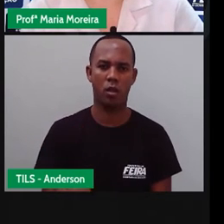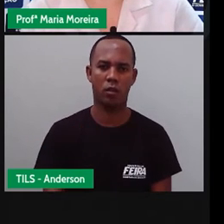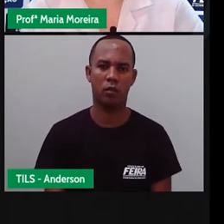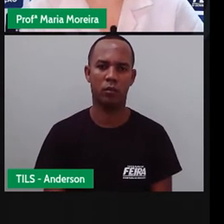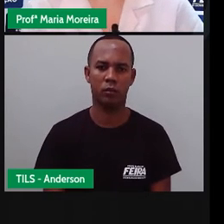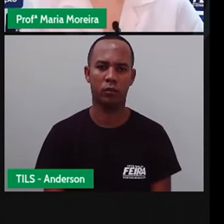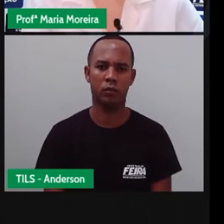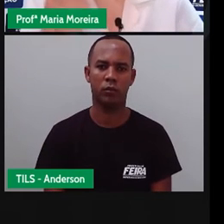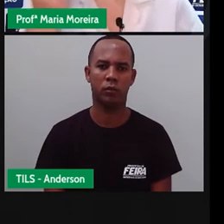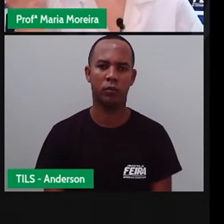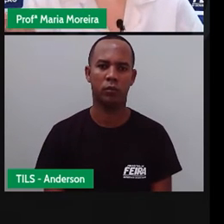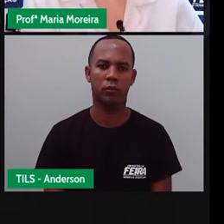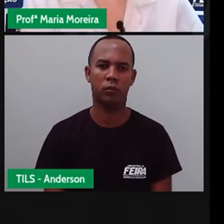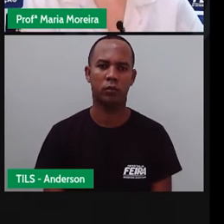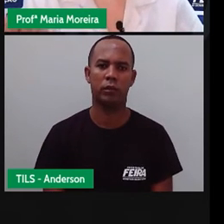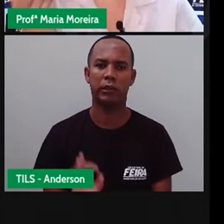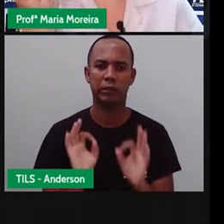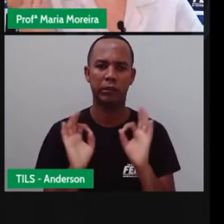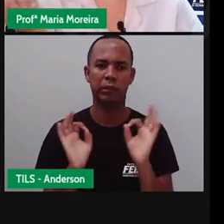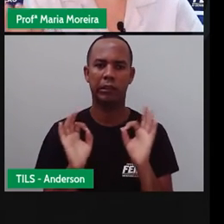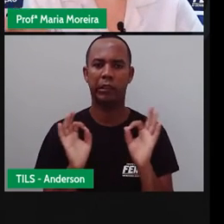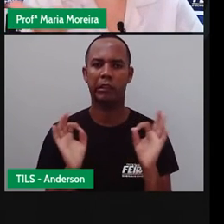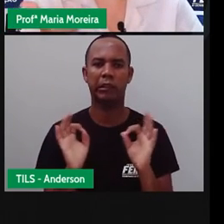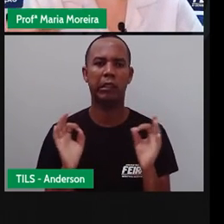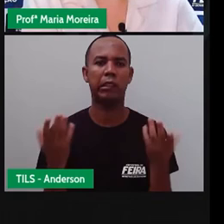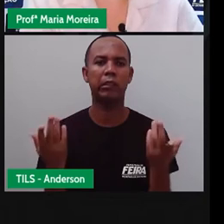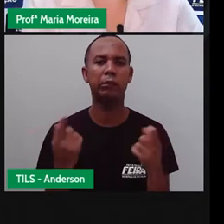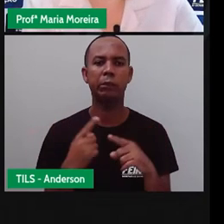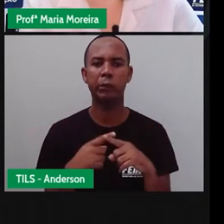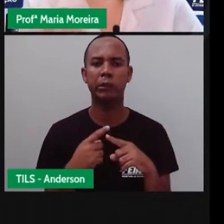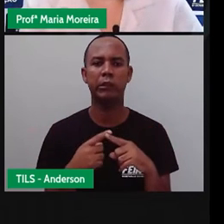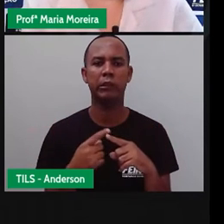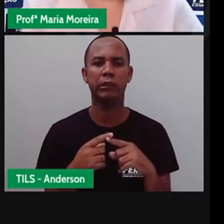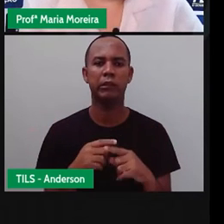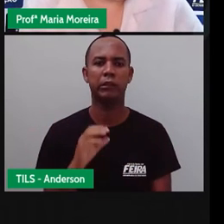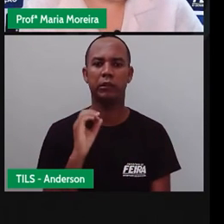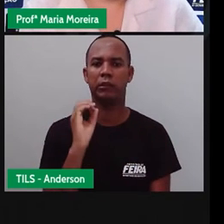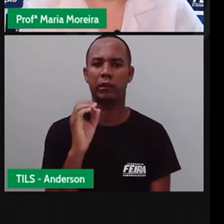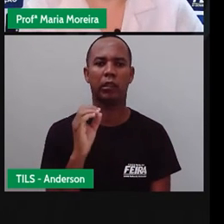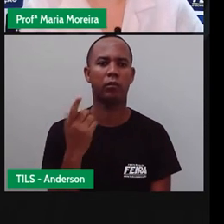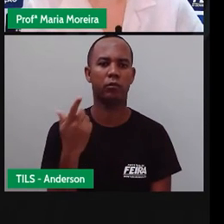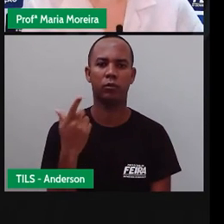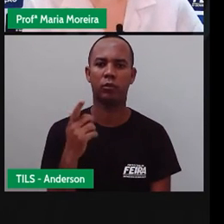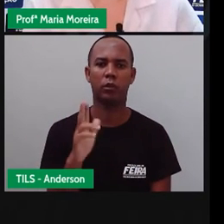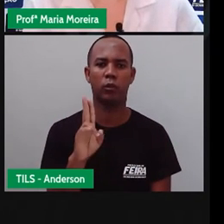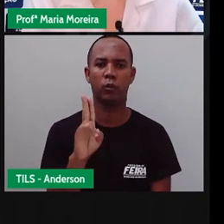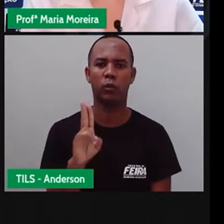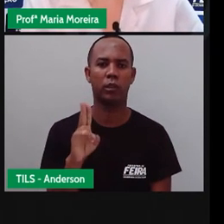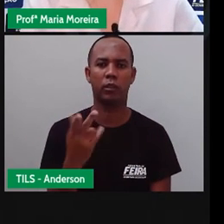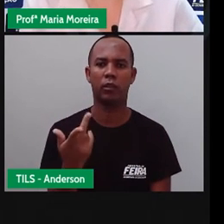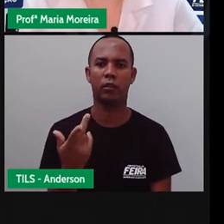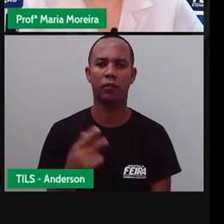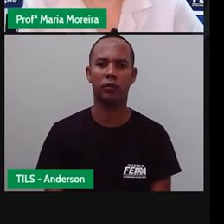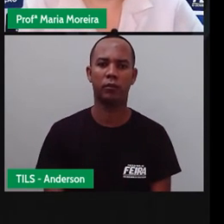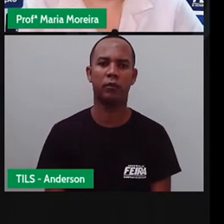depois eu tenho que não tenho mais nada porque eu não preciso colocar o 0 comunidade porque eu não tenho unidade